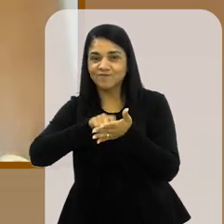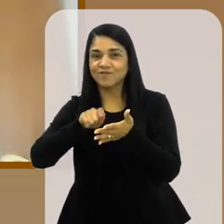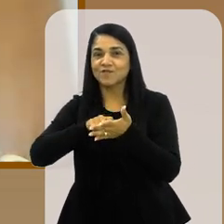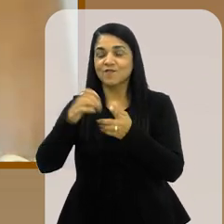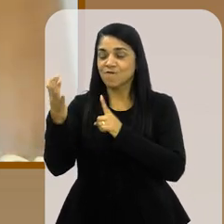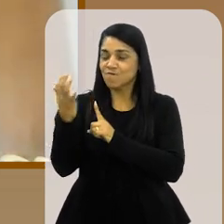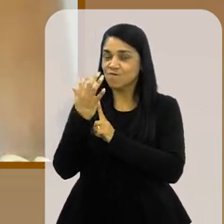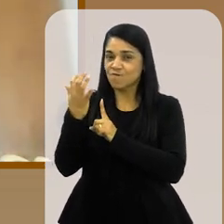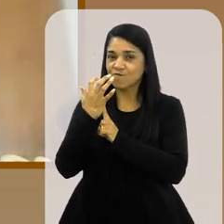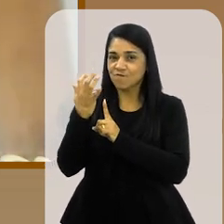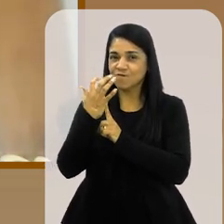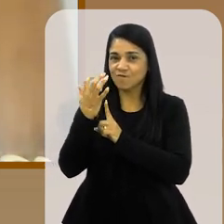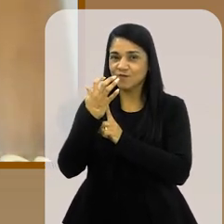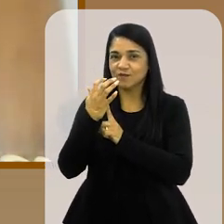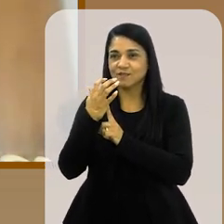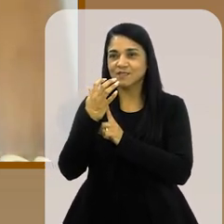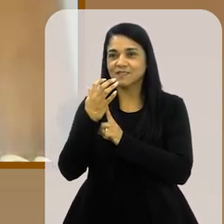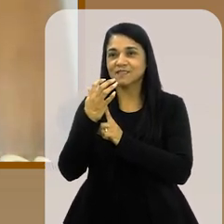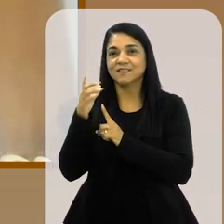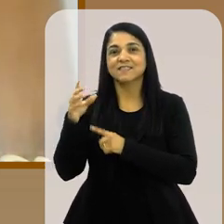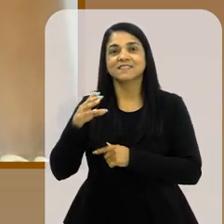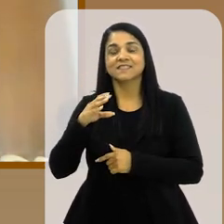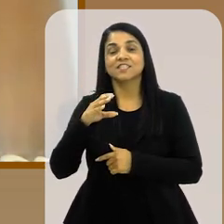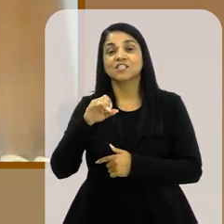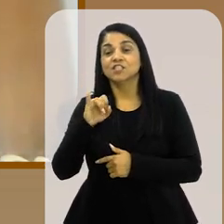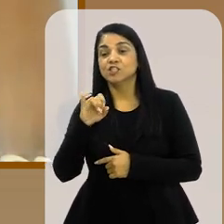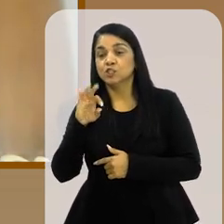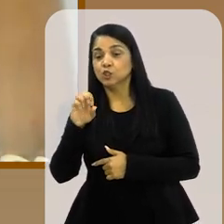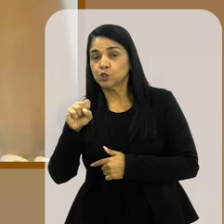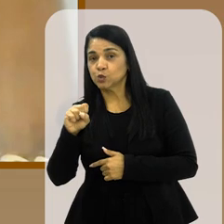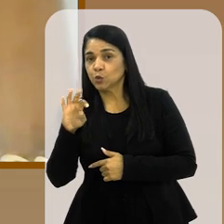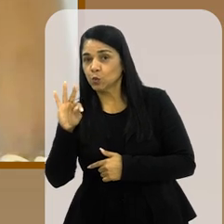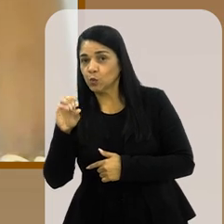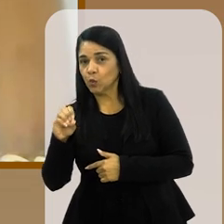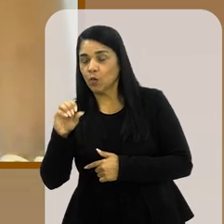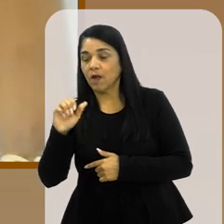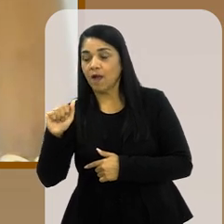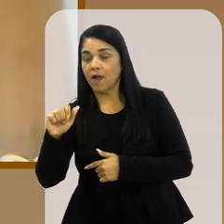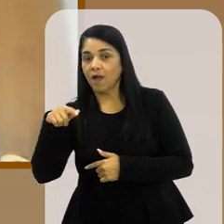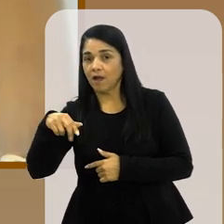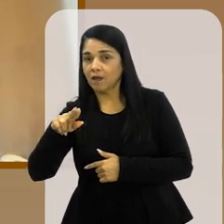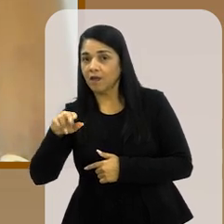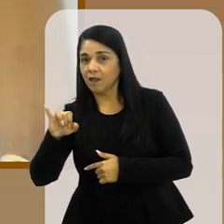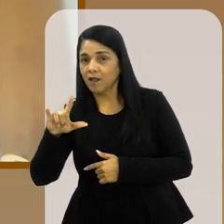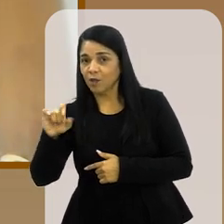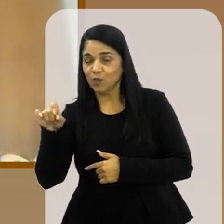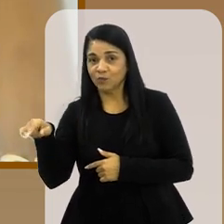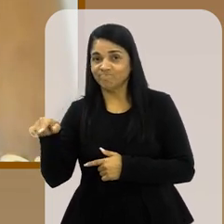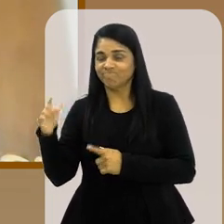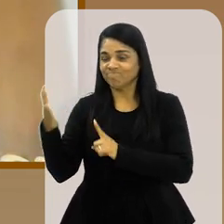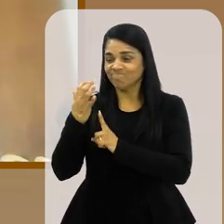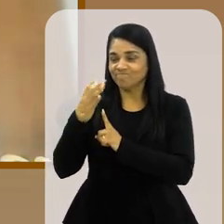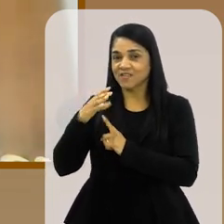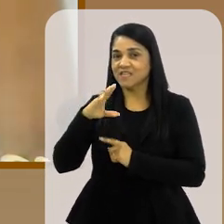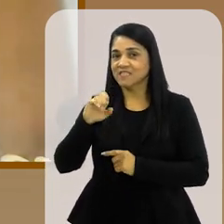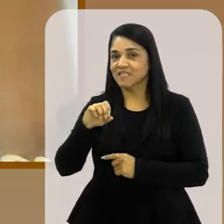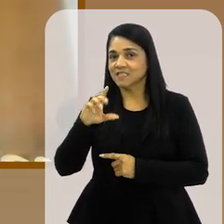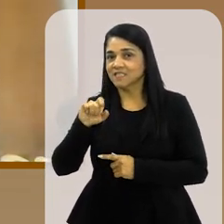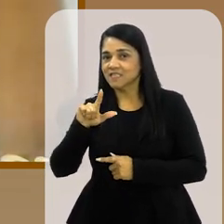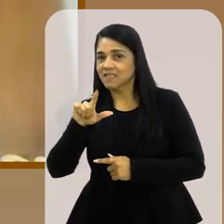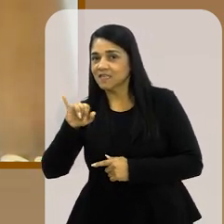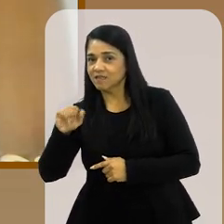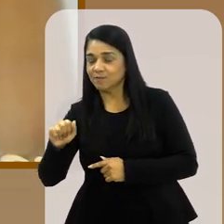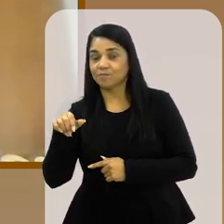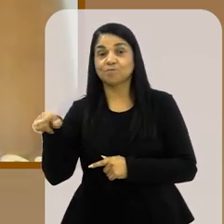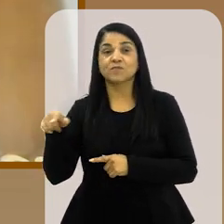O Isto Aquilo, da Cecília Meirelles, e a professora dele, eu devo à professora dele esse primeiro grande estímulo.